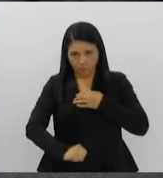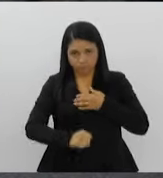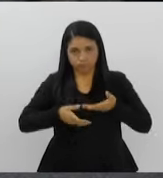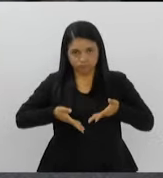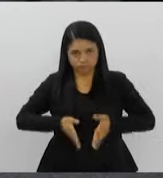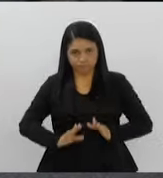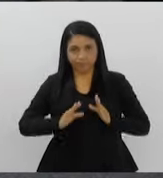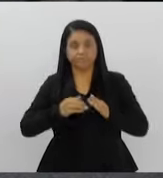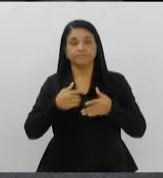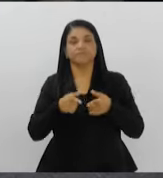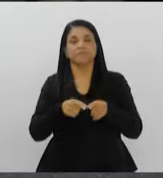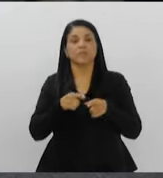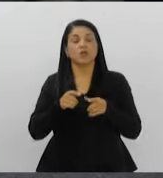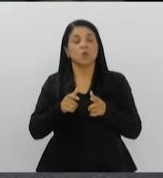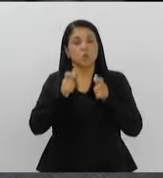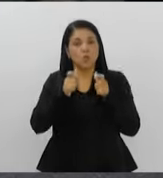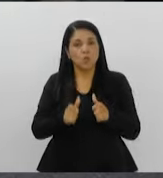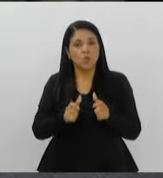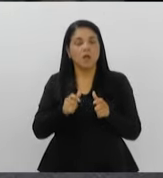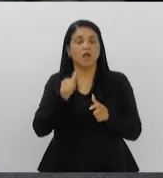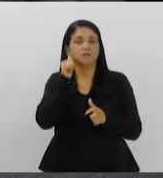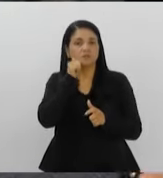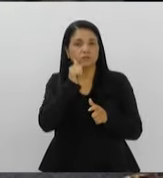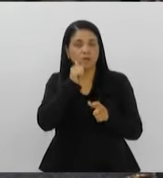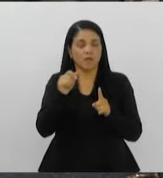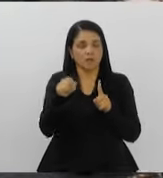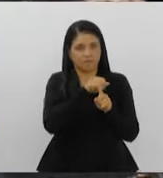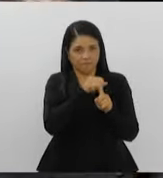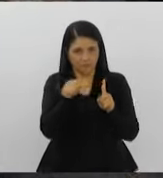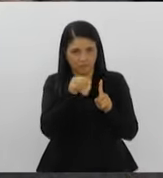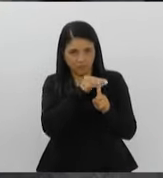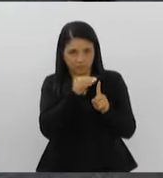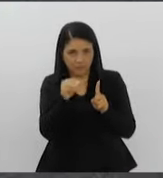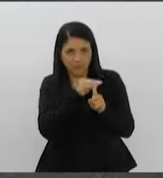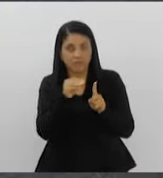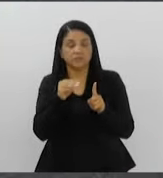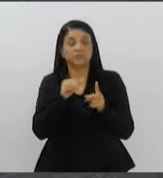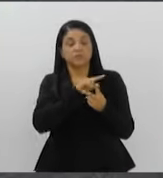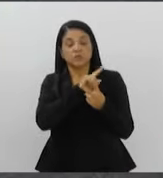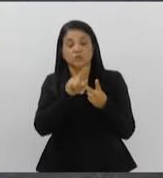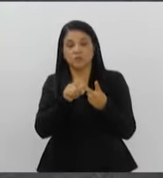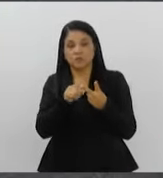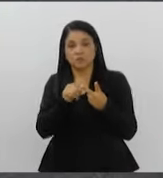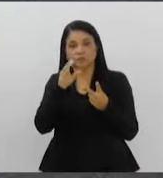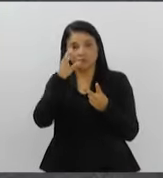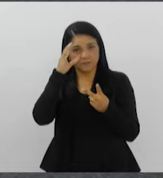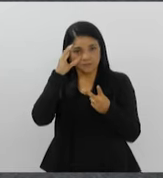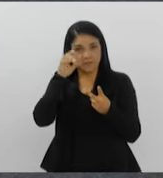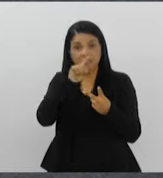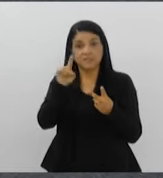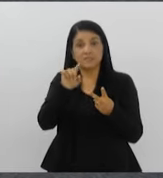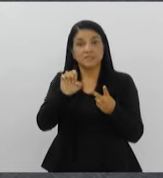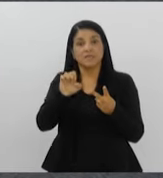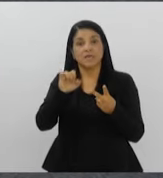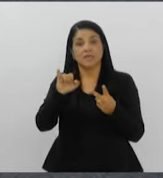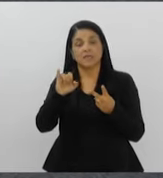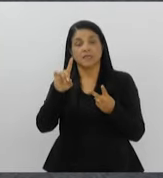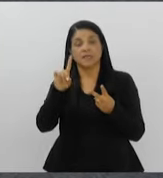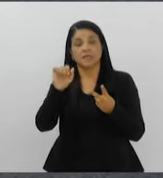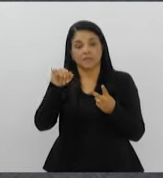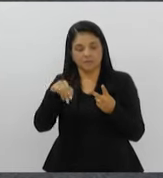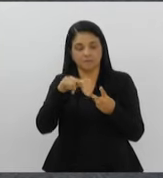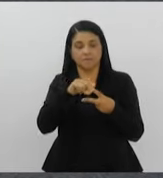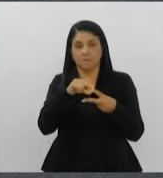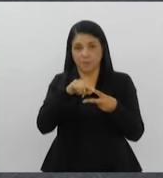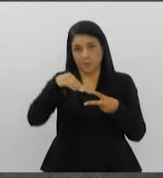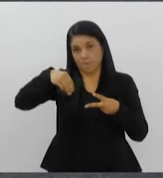nesse lugar de muita vulnerabilidade. Então, o primeiro voto é na Marta Rocha e o segundo voto é na deputada Zeidan, que tem